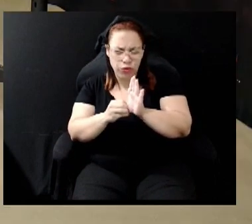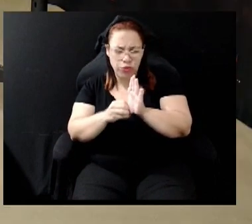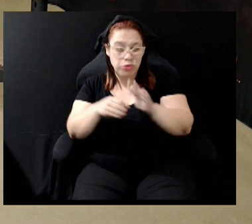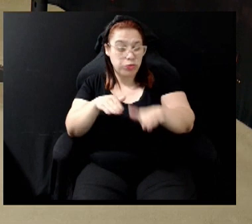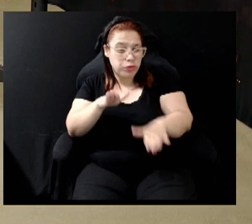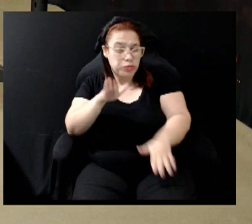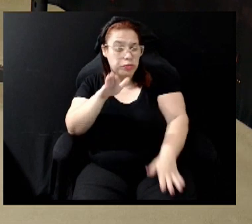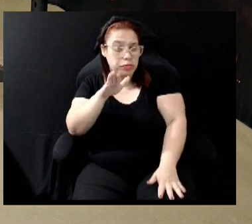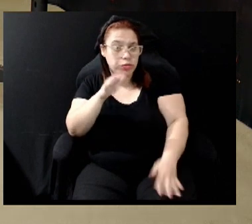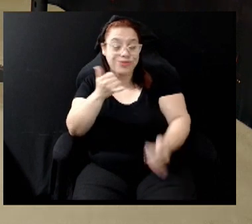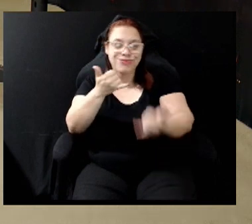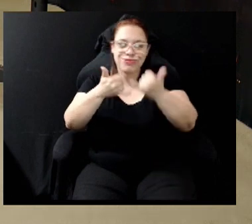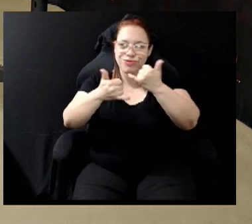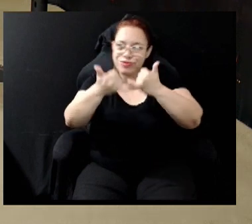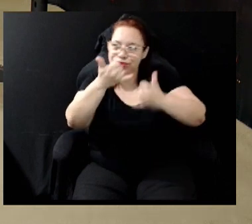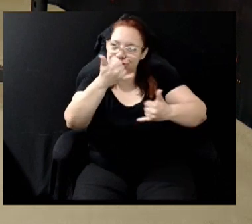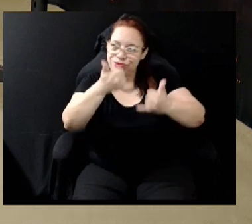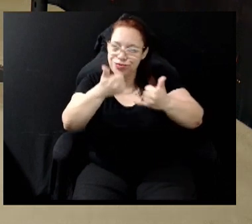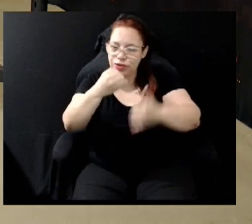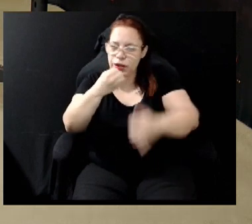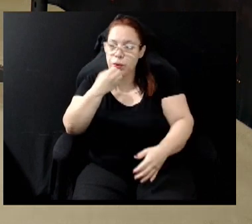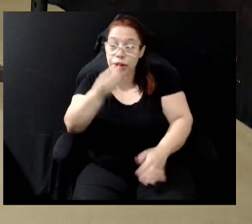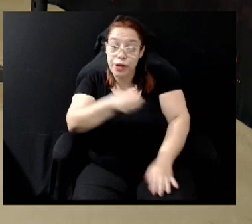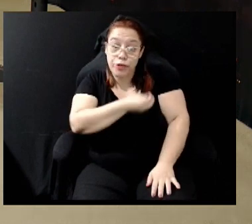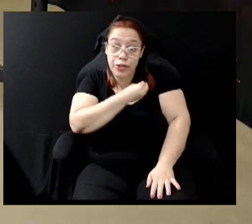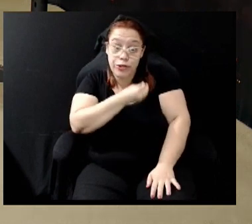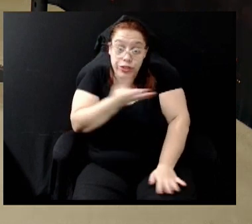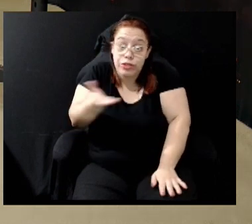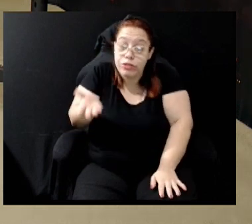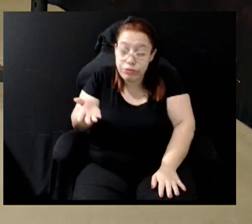mais divertidos, mais bem vividos?